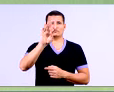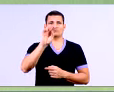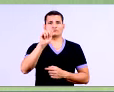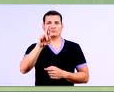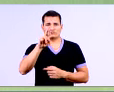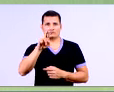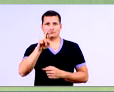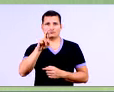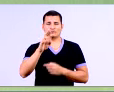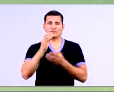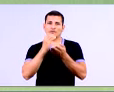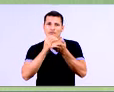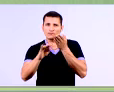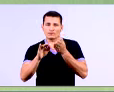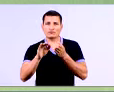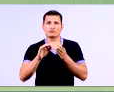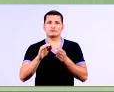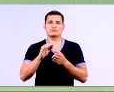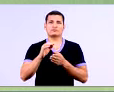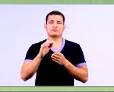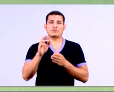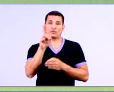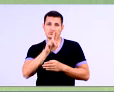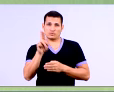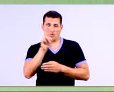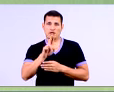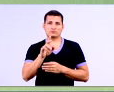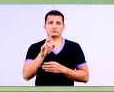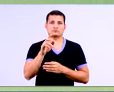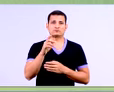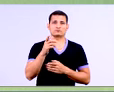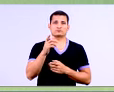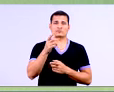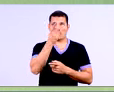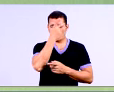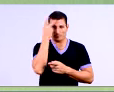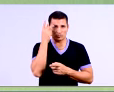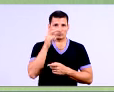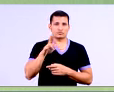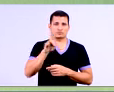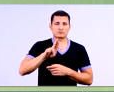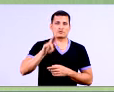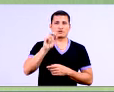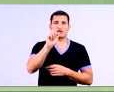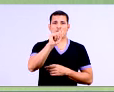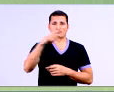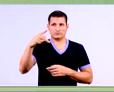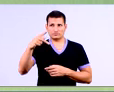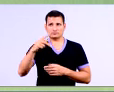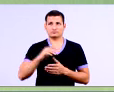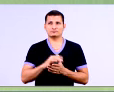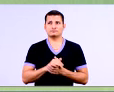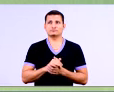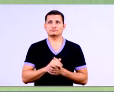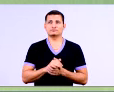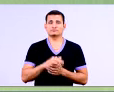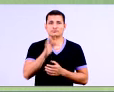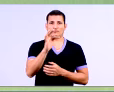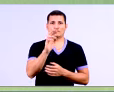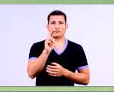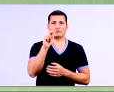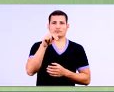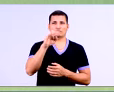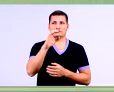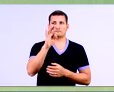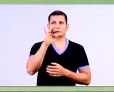ao usuário, ao que está usando a aplicação. Observem que nada relacionado à função foi alterado. A função possui o